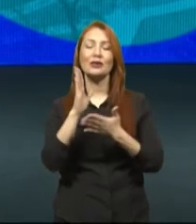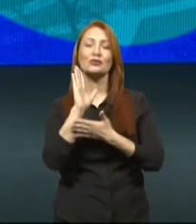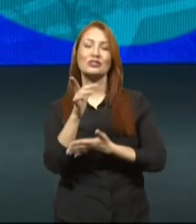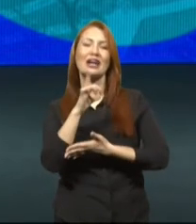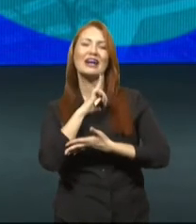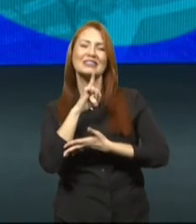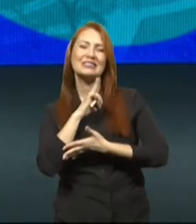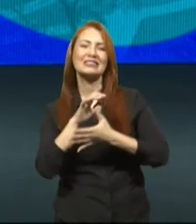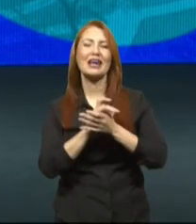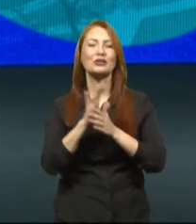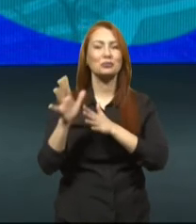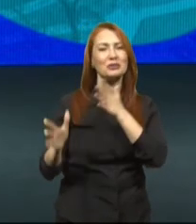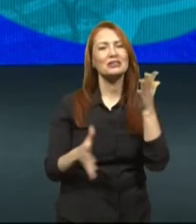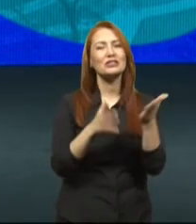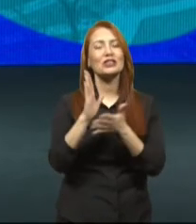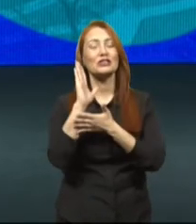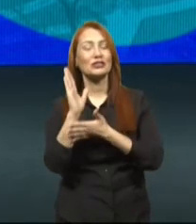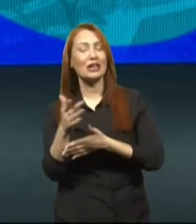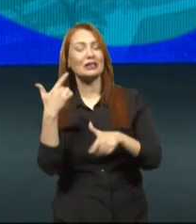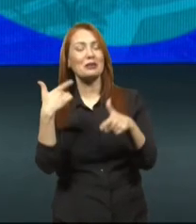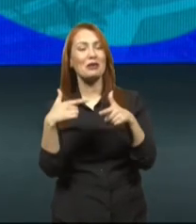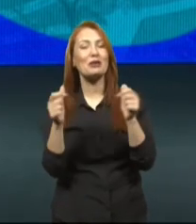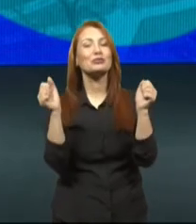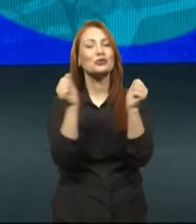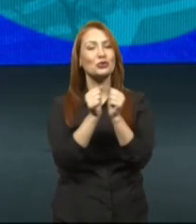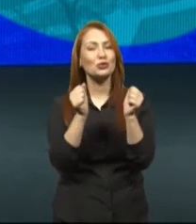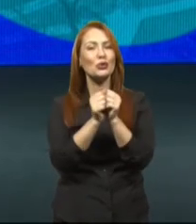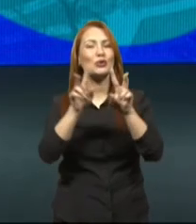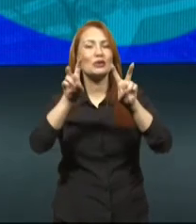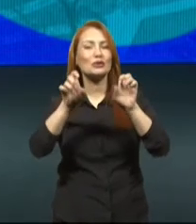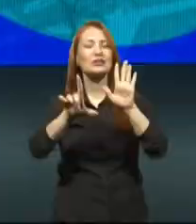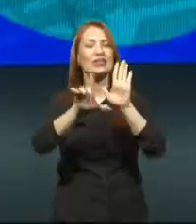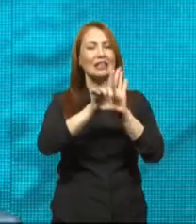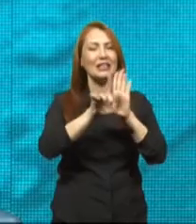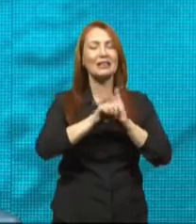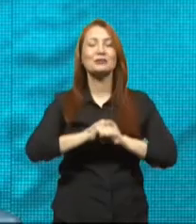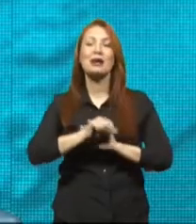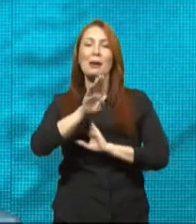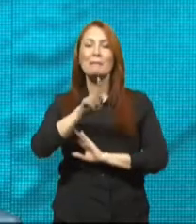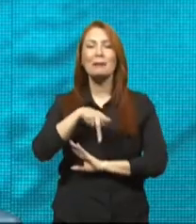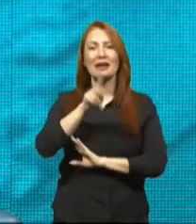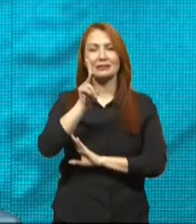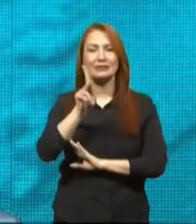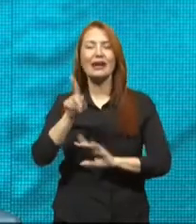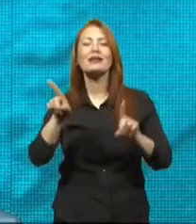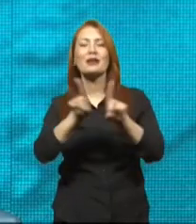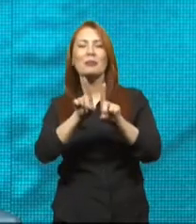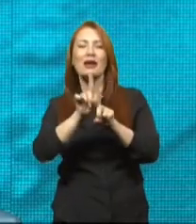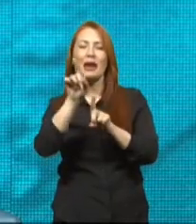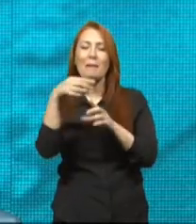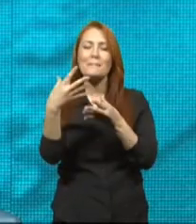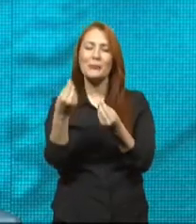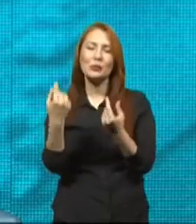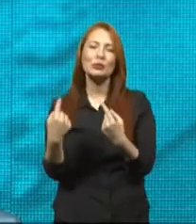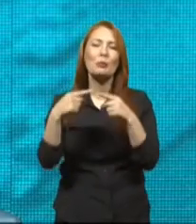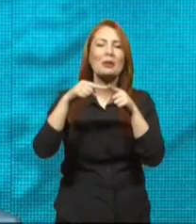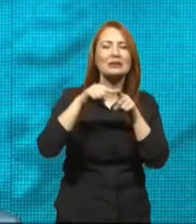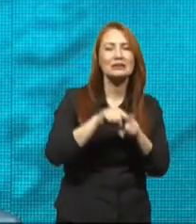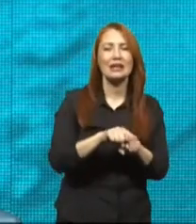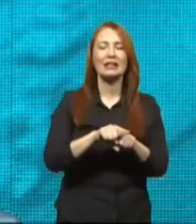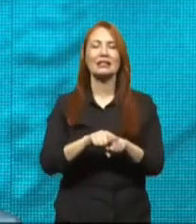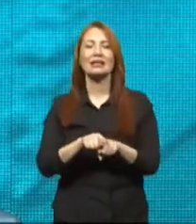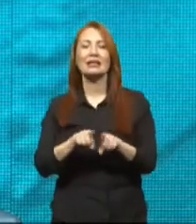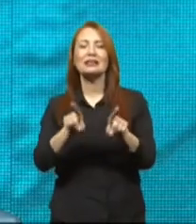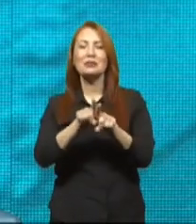trabalhamos nessa lógica da lei de incentivo, né? A Braskem, inclusive, é a nossa parceira nesses eventos. E queria